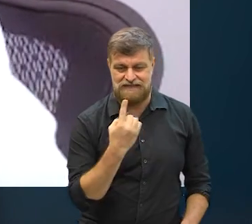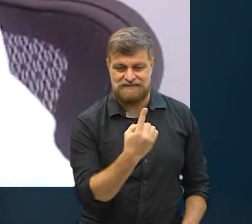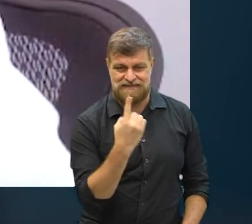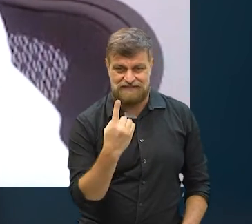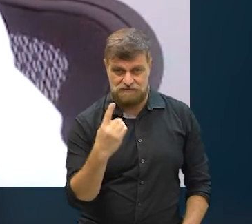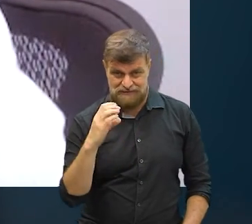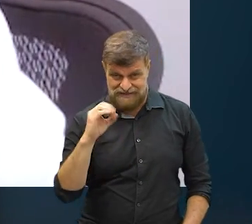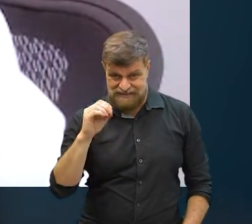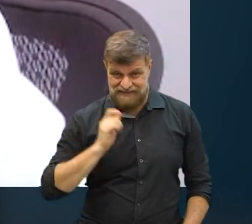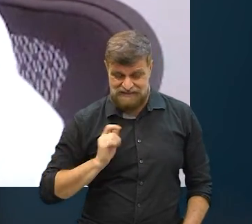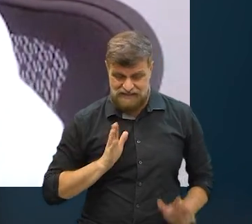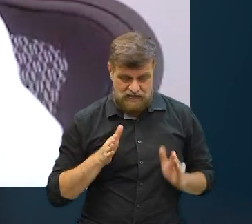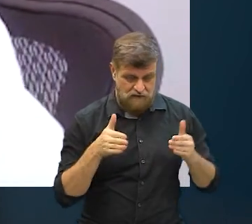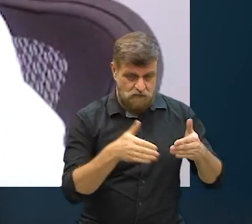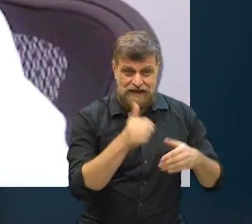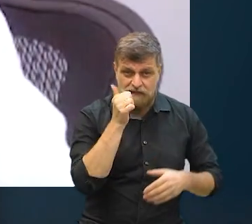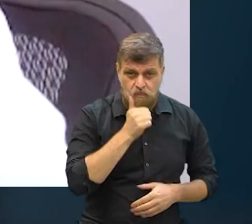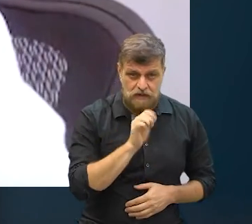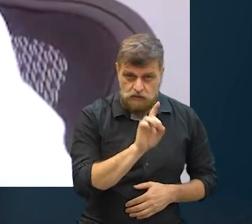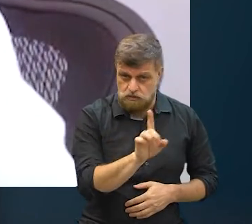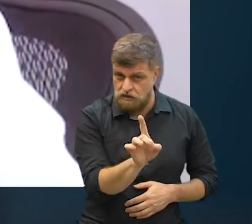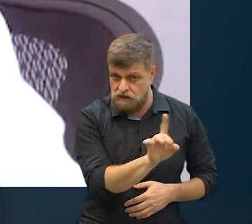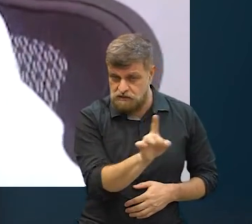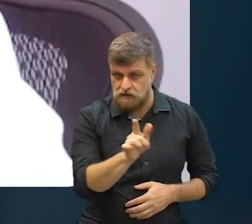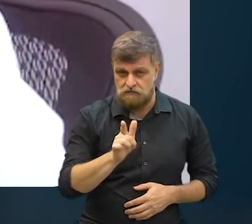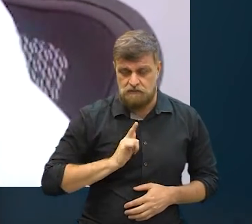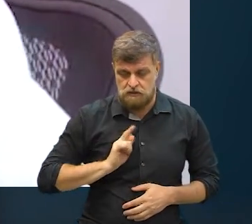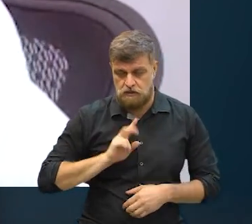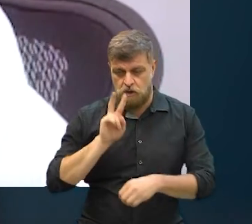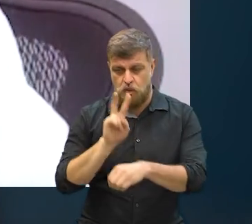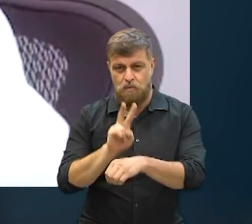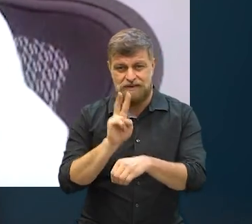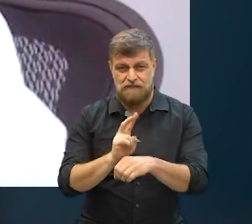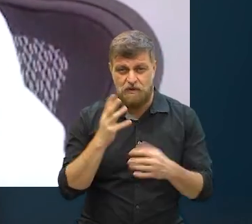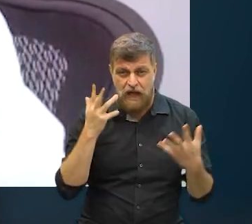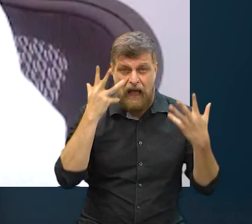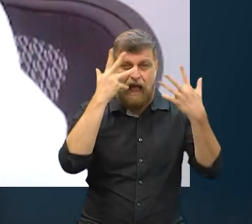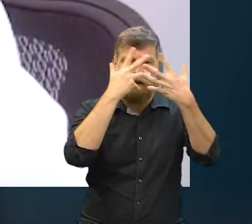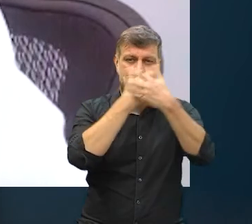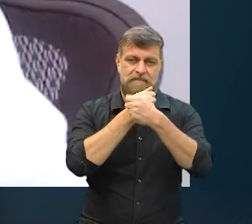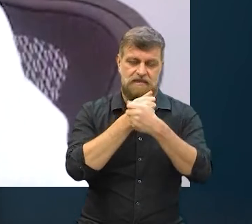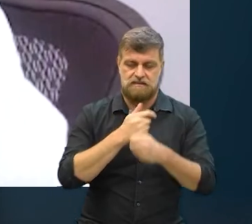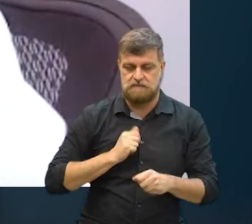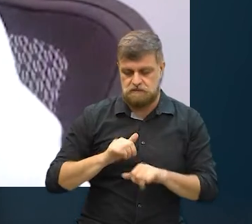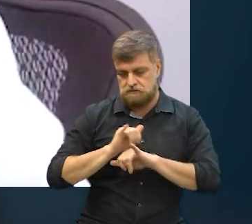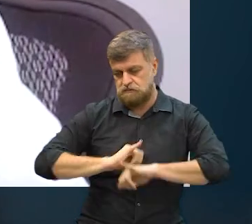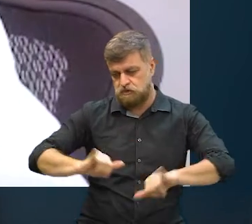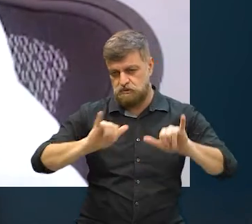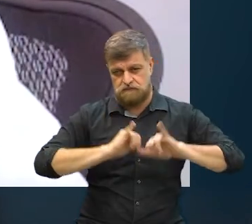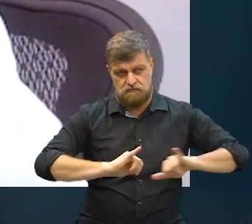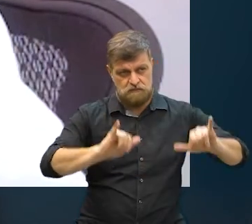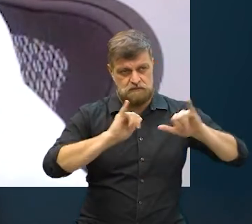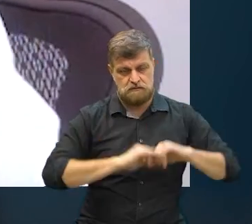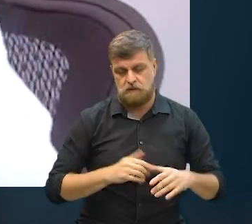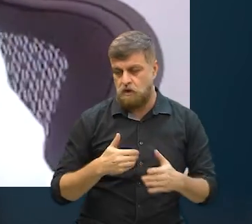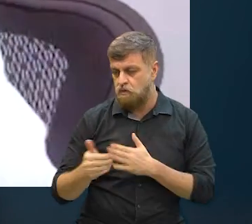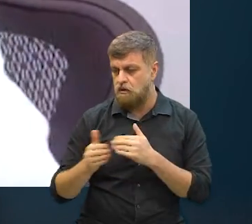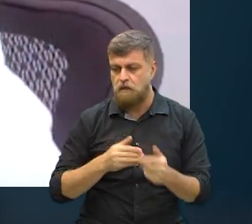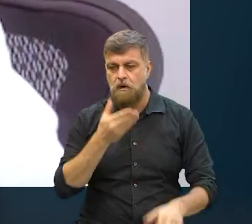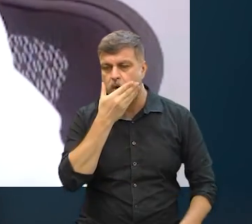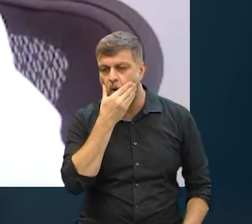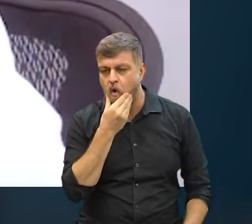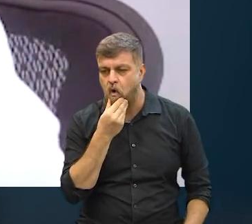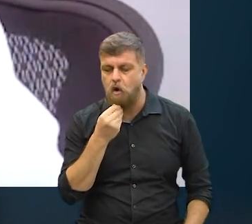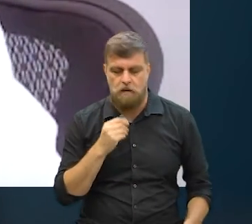de 110 protocolos, então não é específico somente para mulher. Como nós tratamos a beleza por um todo, a nossa divulgação é